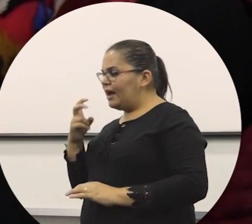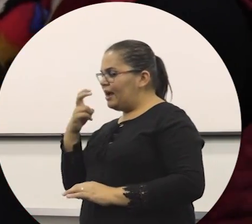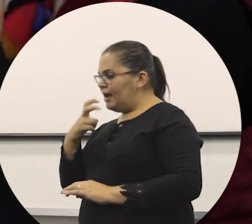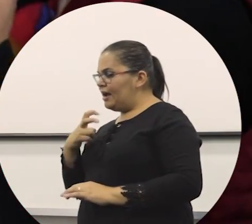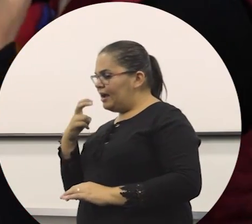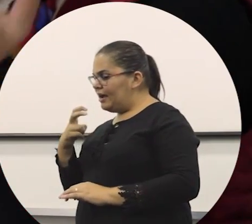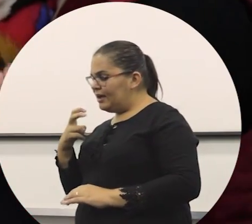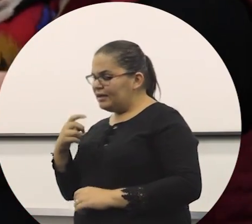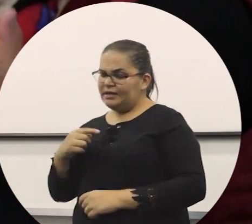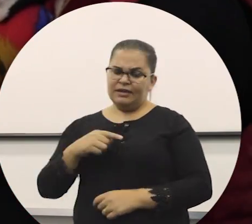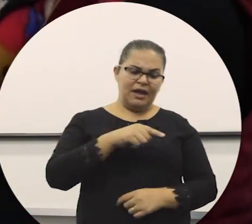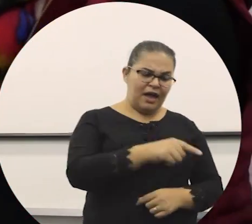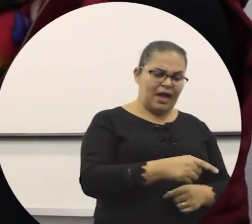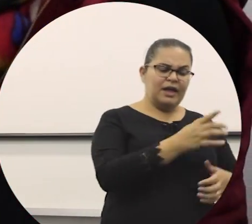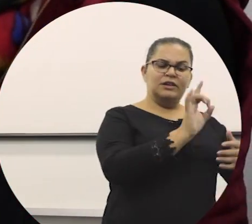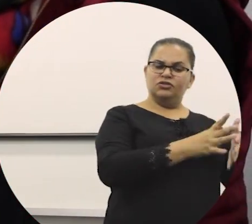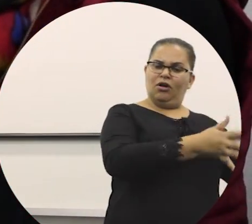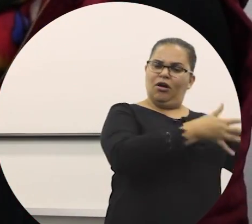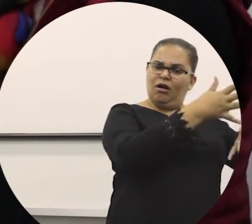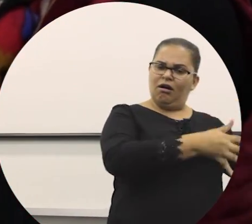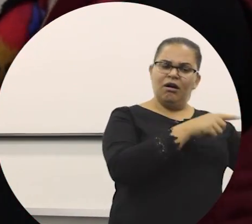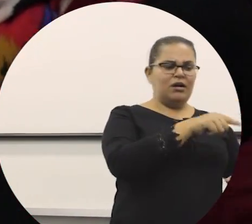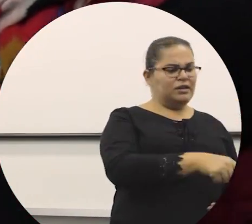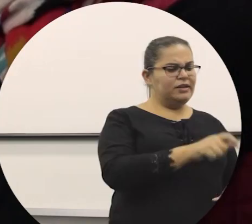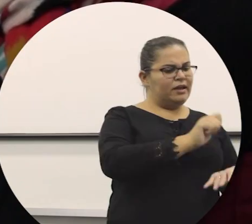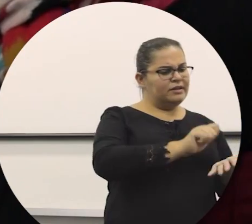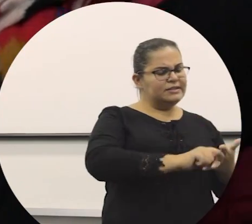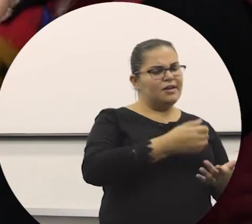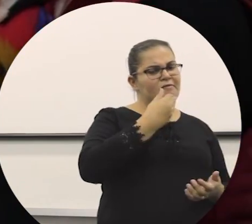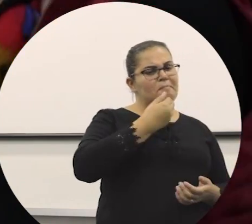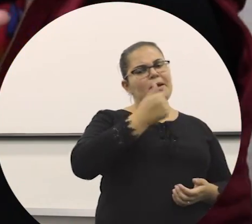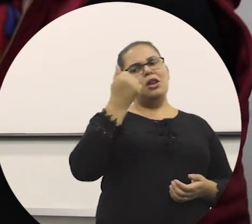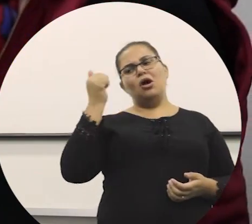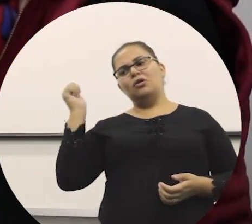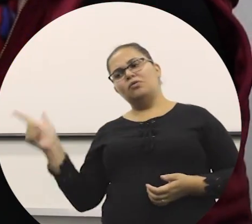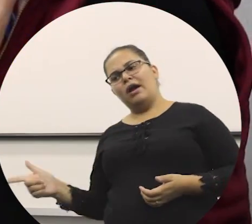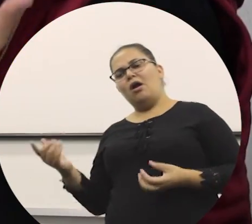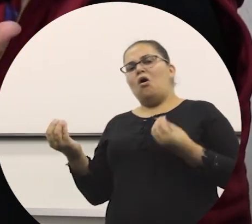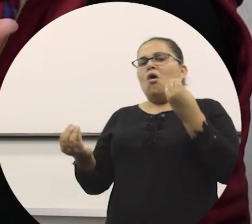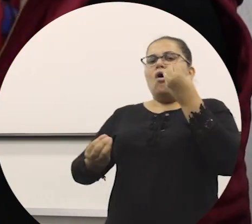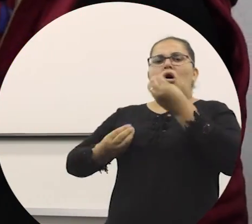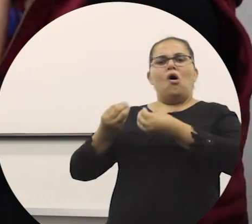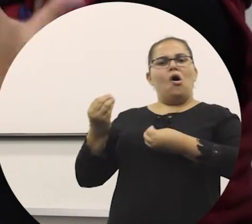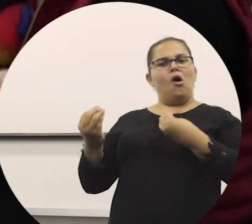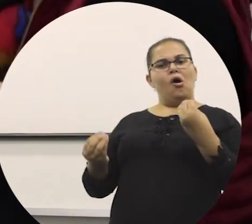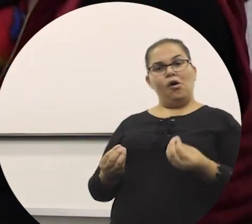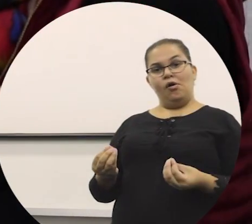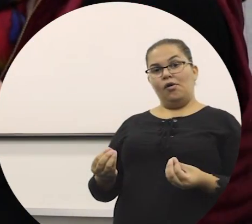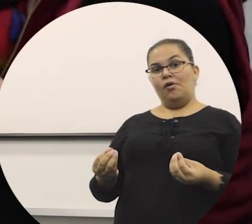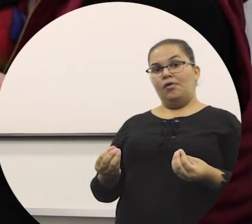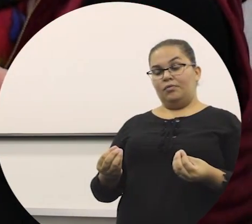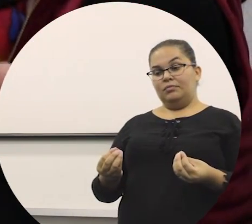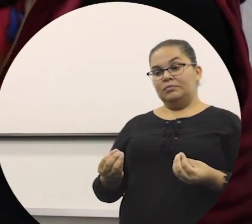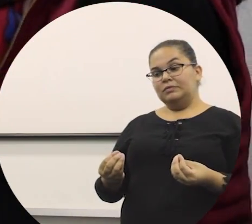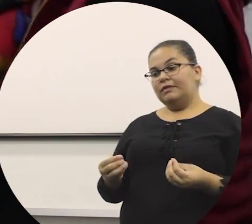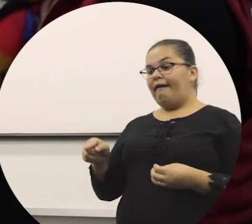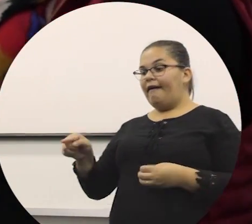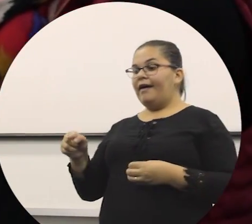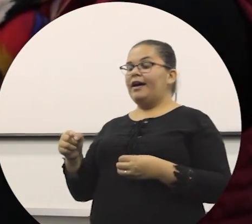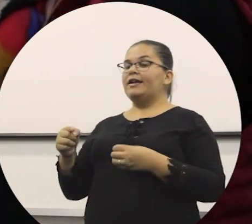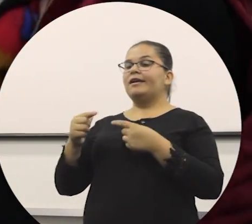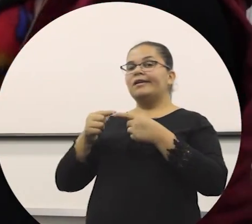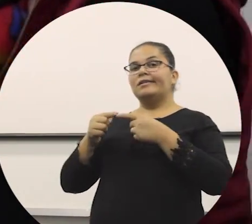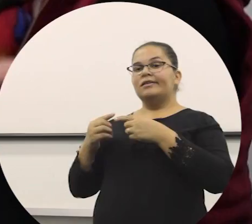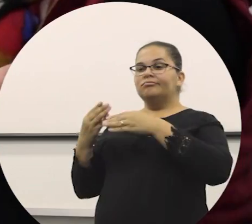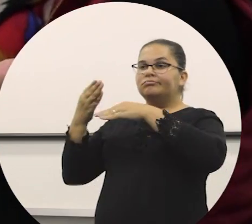fazer uma relação entre o que ela produz oralmente, uma criança que frequenta pelo menos uma vez por semana, que a gente